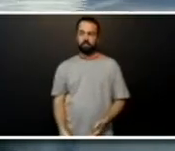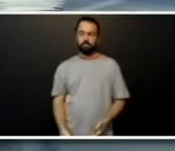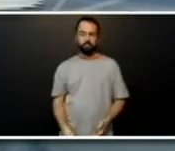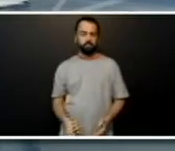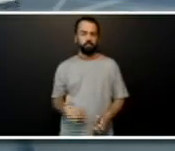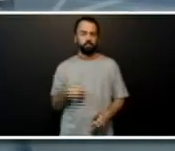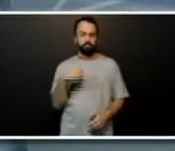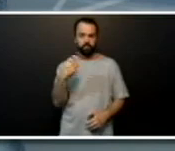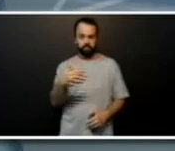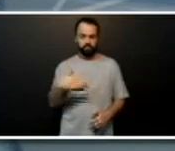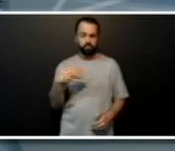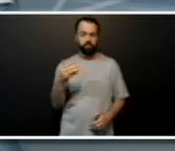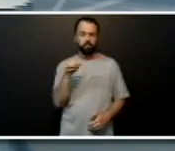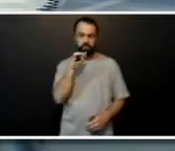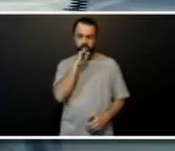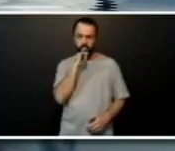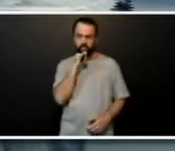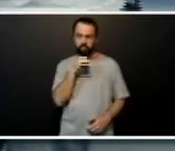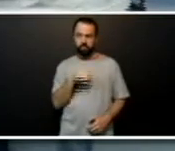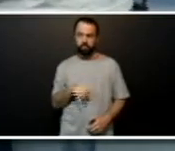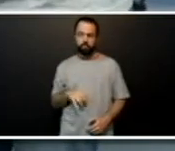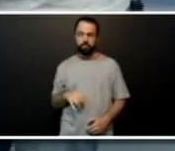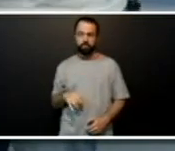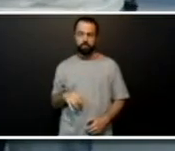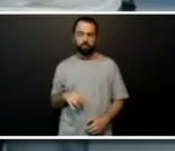Um exemplo mais comum.